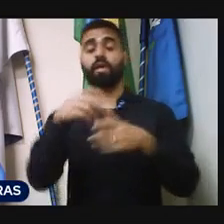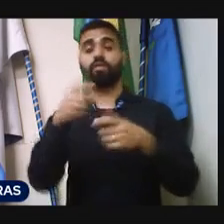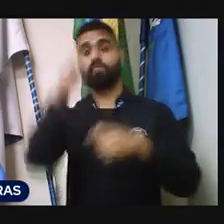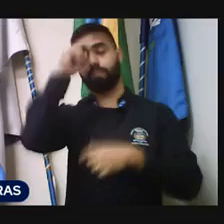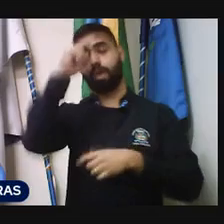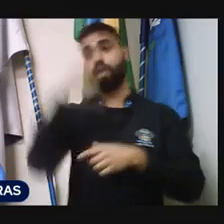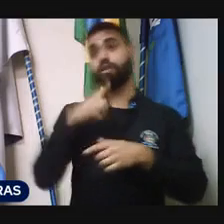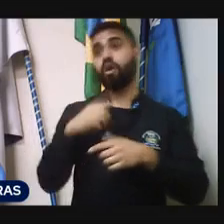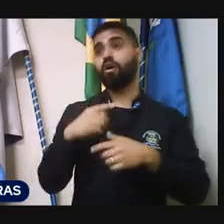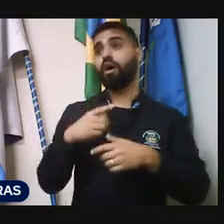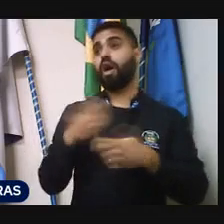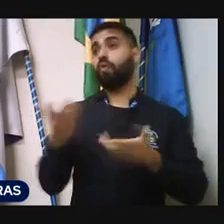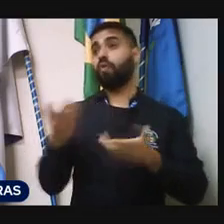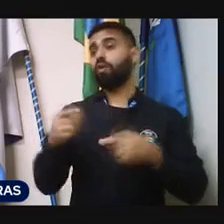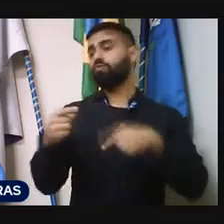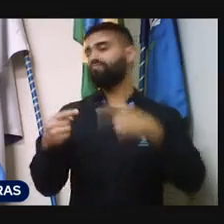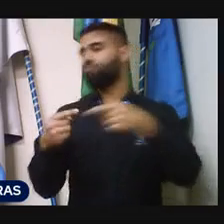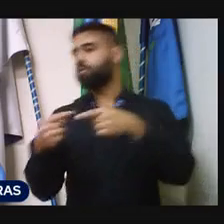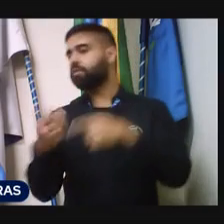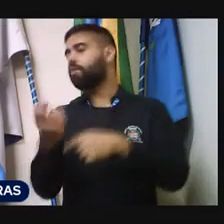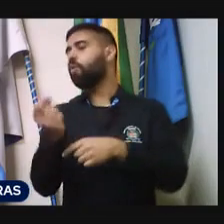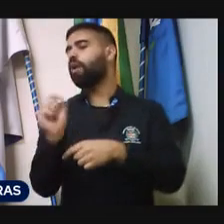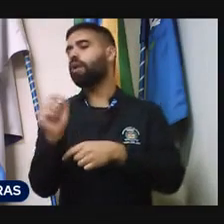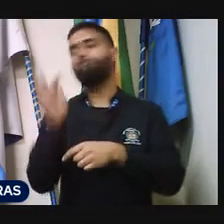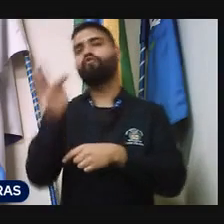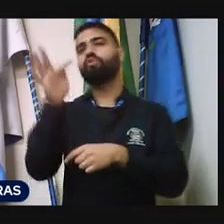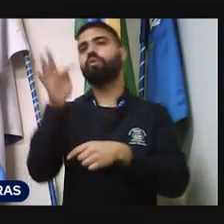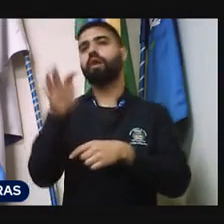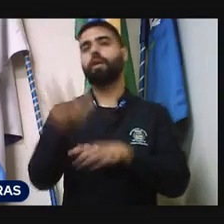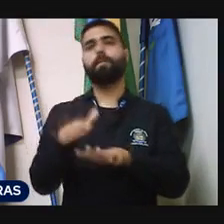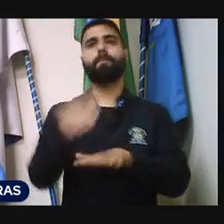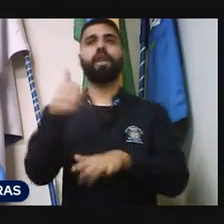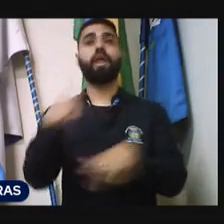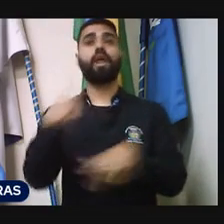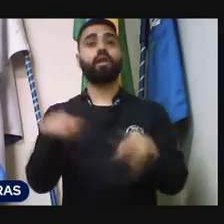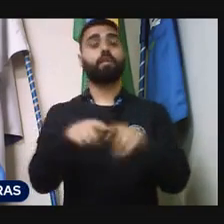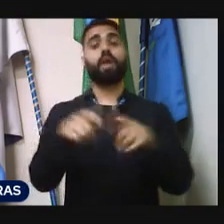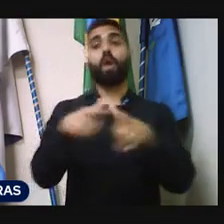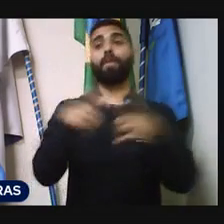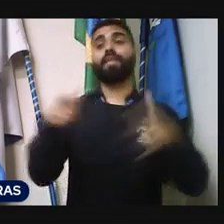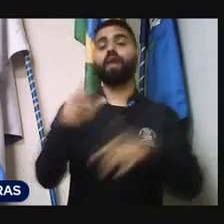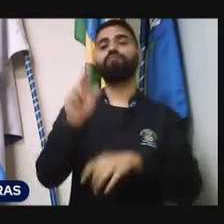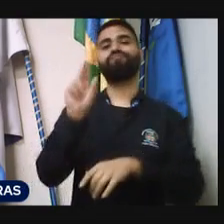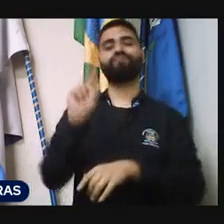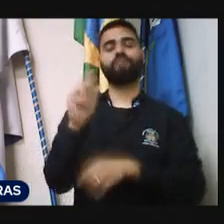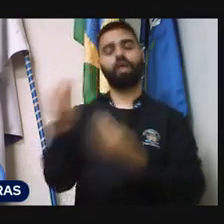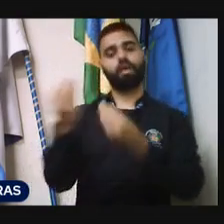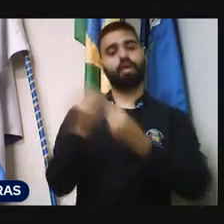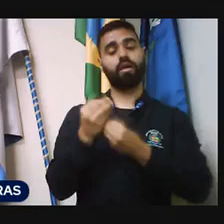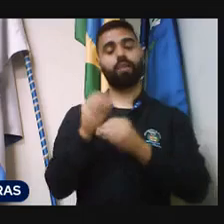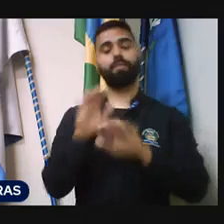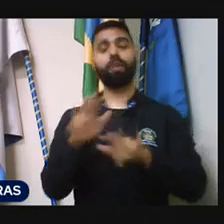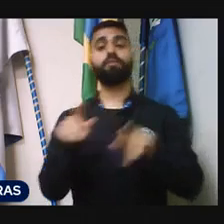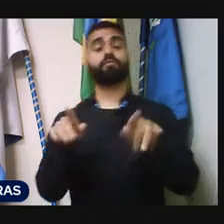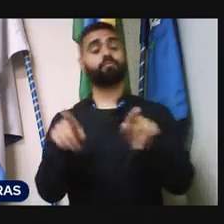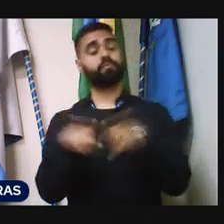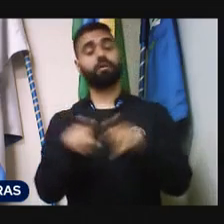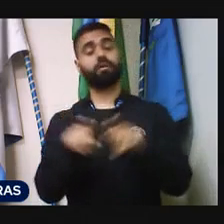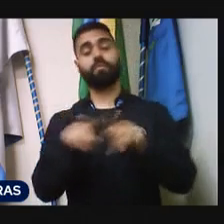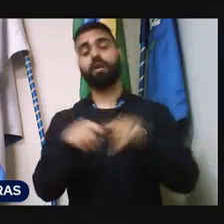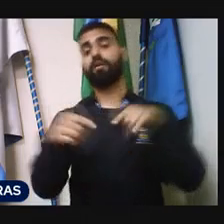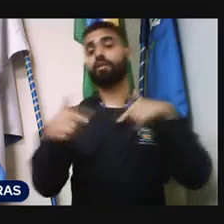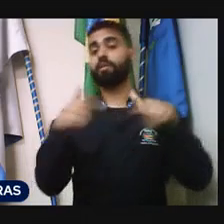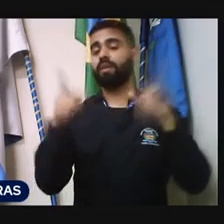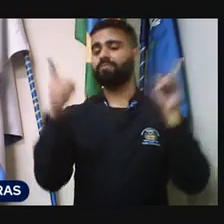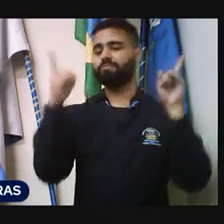nosso objetivo agora e ao serviço para Hospital presta aumentar a terra mas também é um